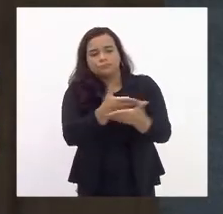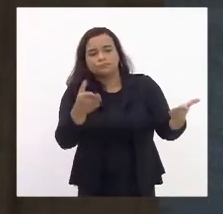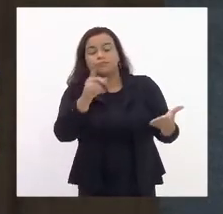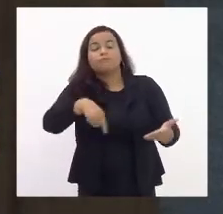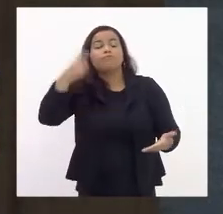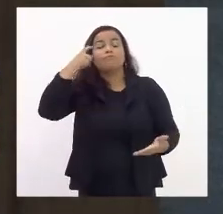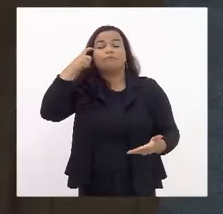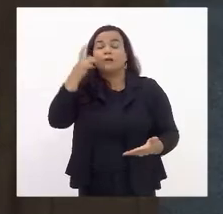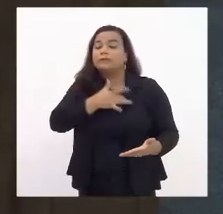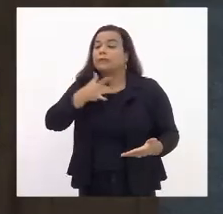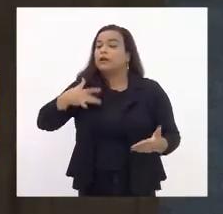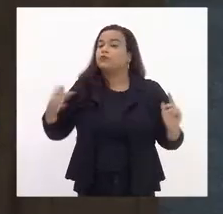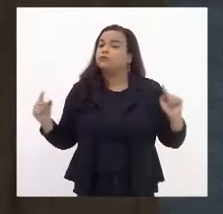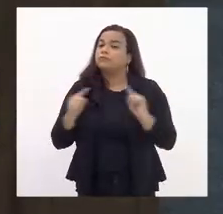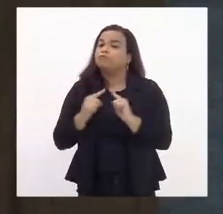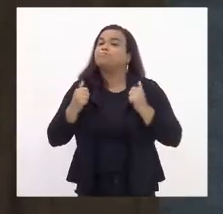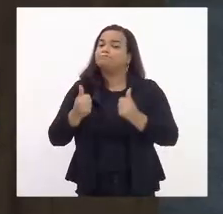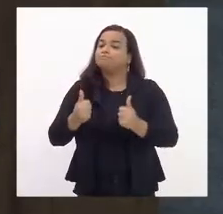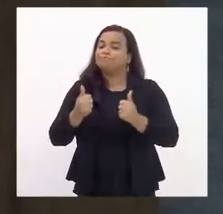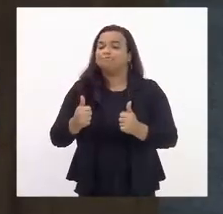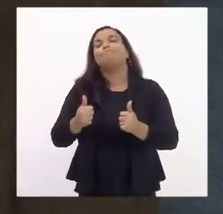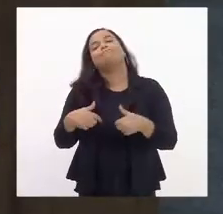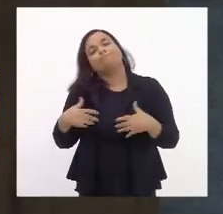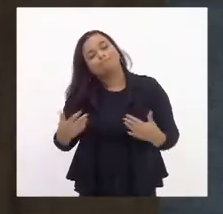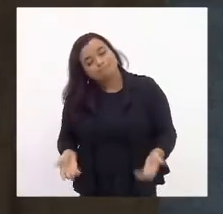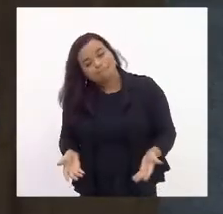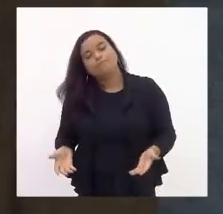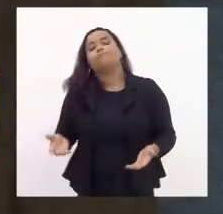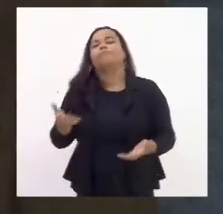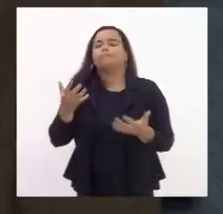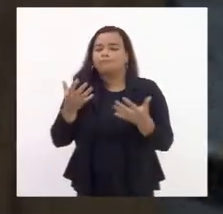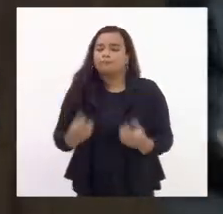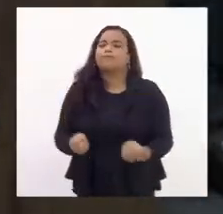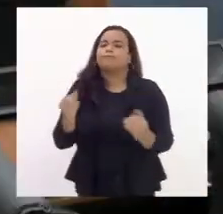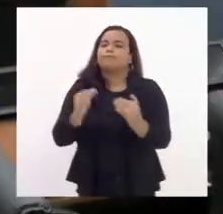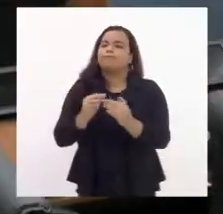saúde, e é por isso que o parecer é favorável.